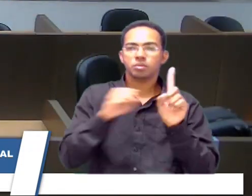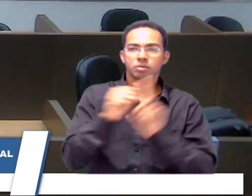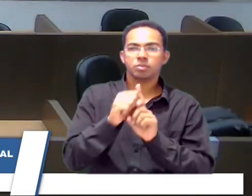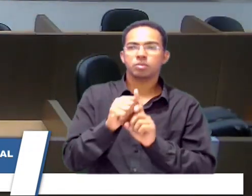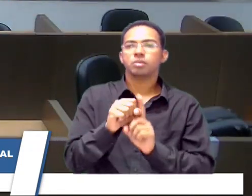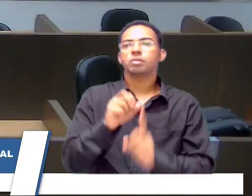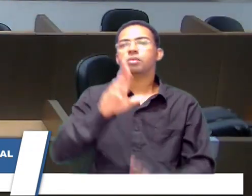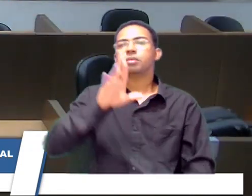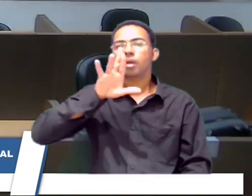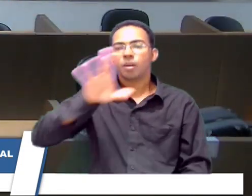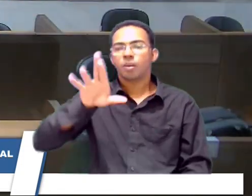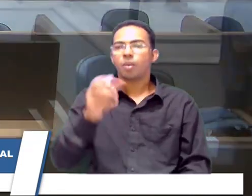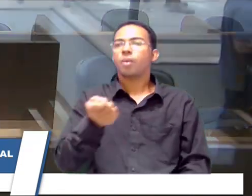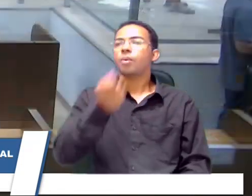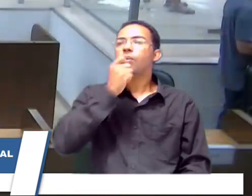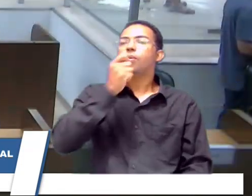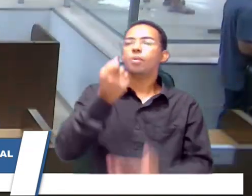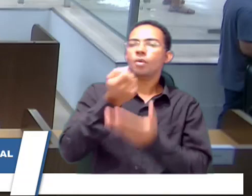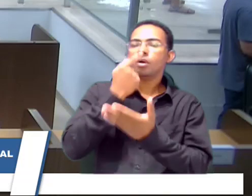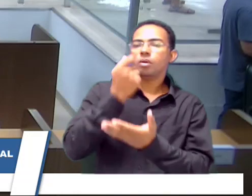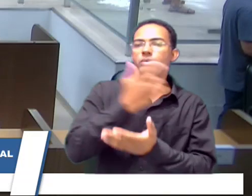Maconha medicinal!